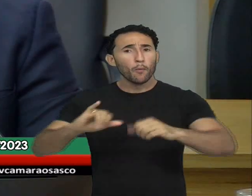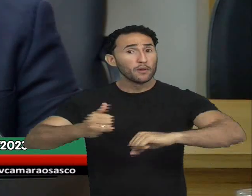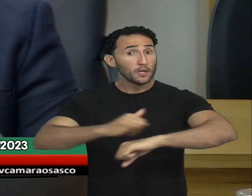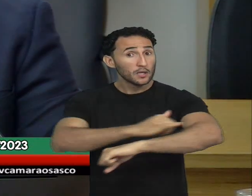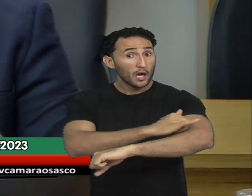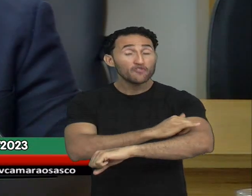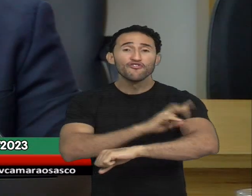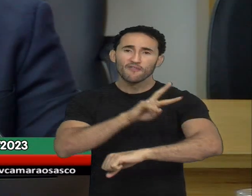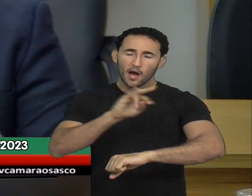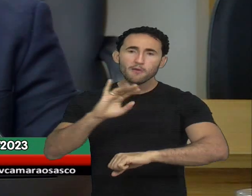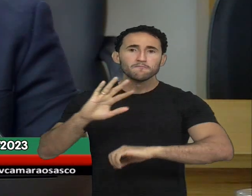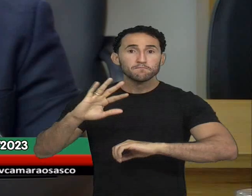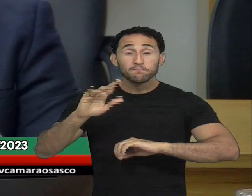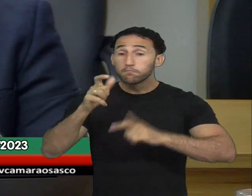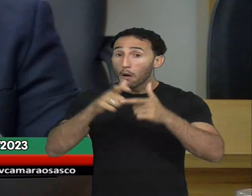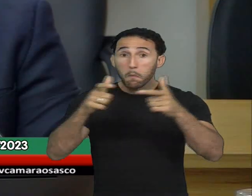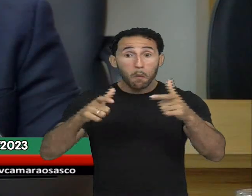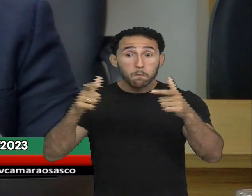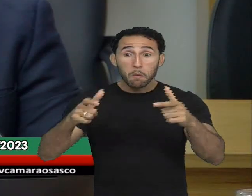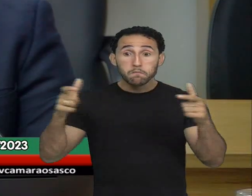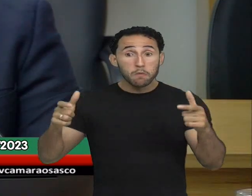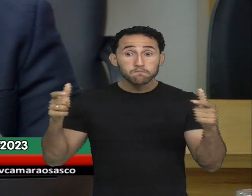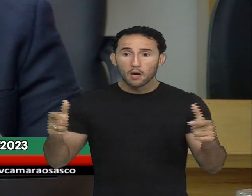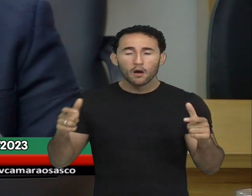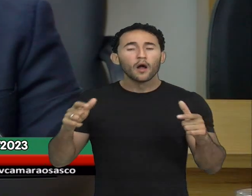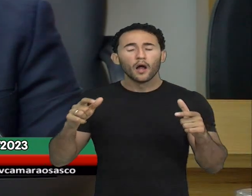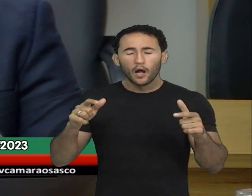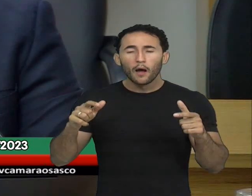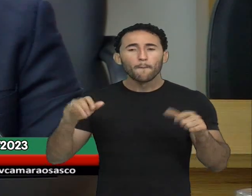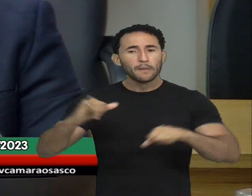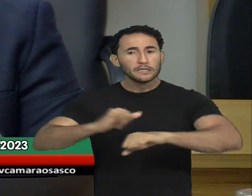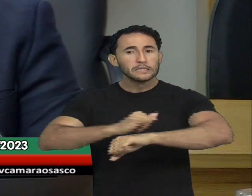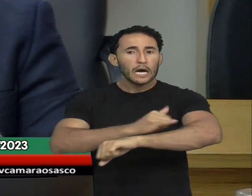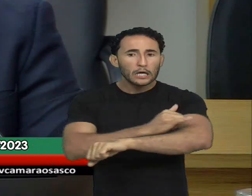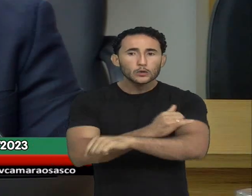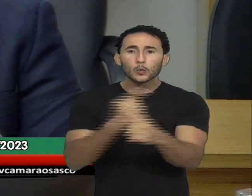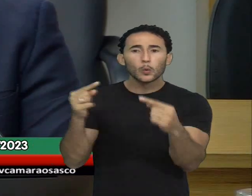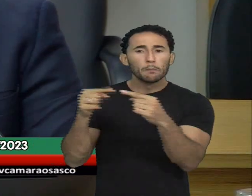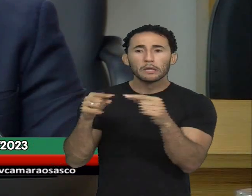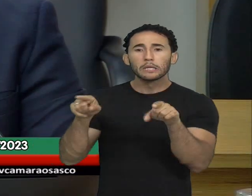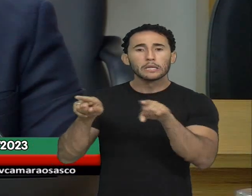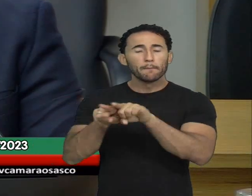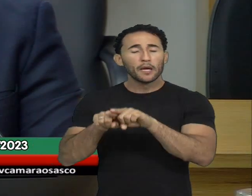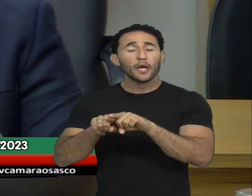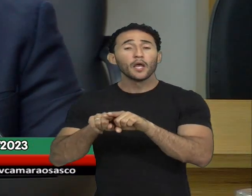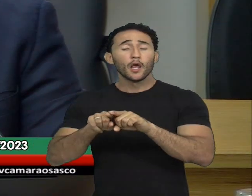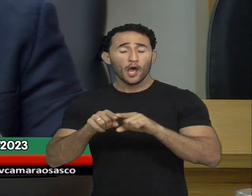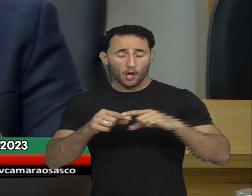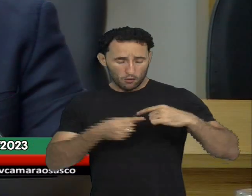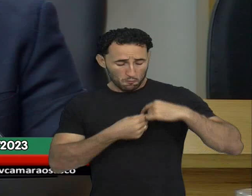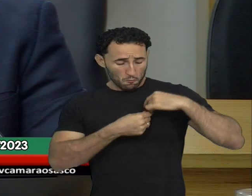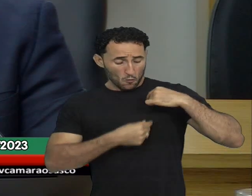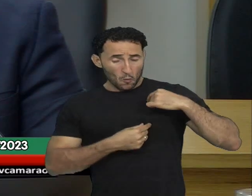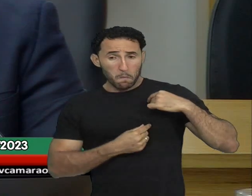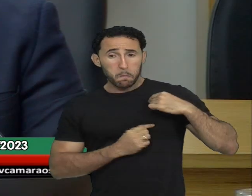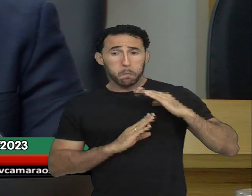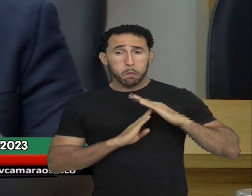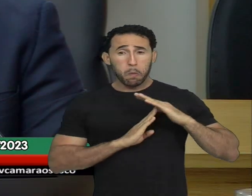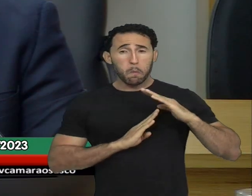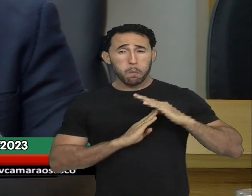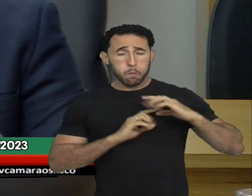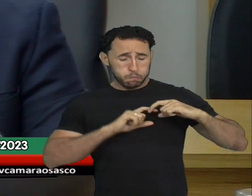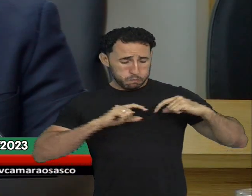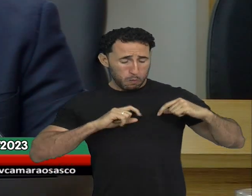ver não só para coração, a obesidade está relacionada aí ao entupimento de artéria, a obesidade está relacionada a um coração